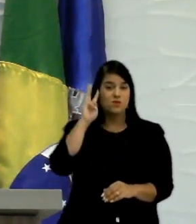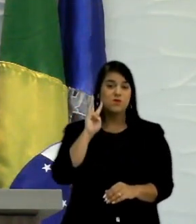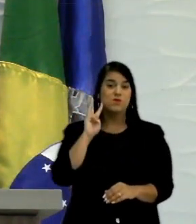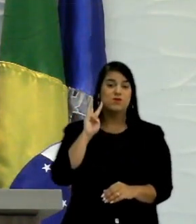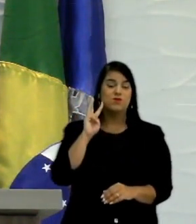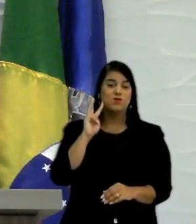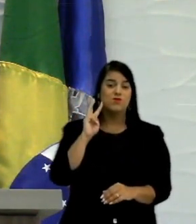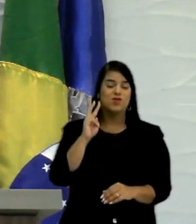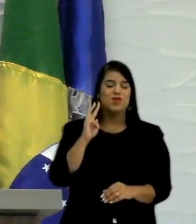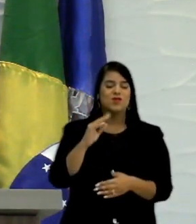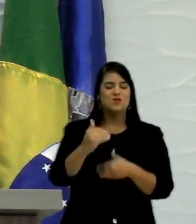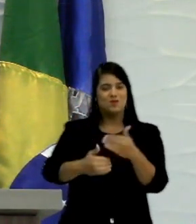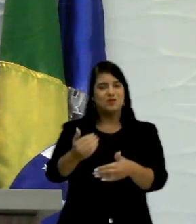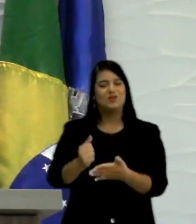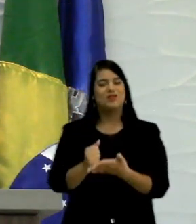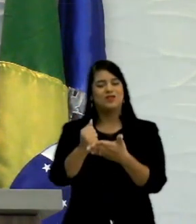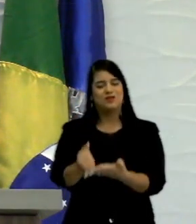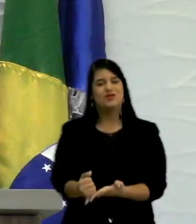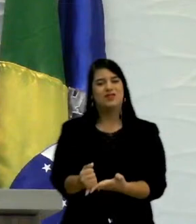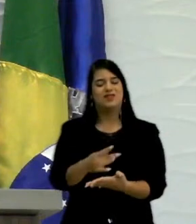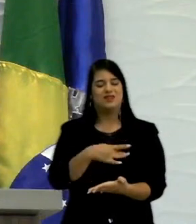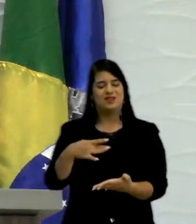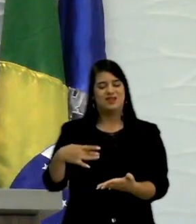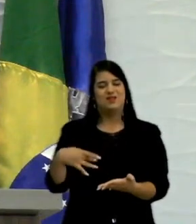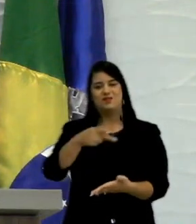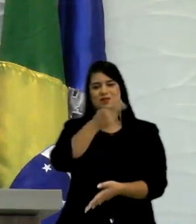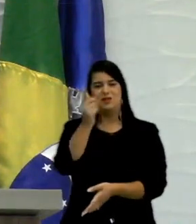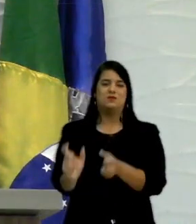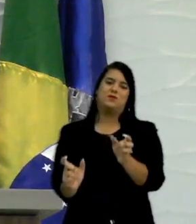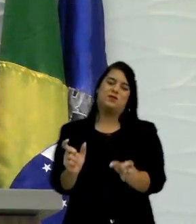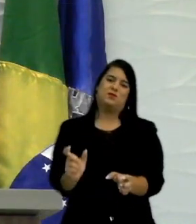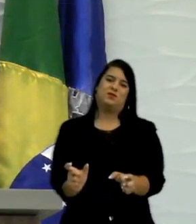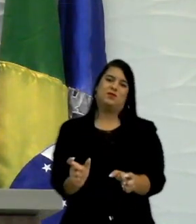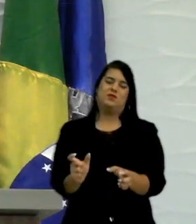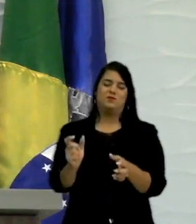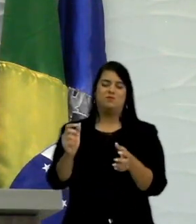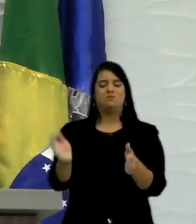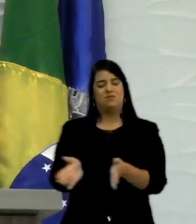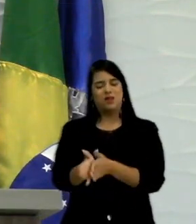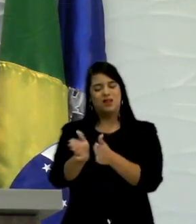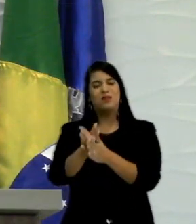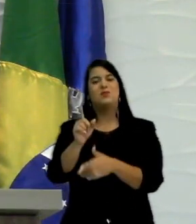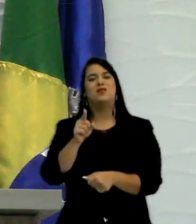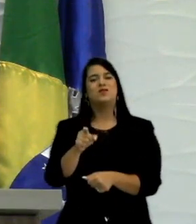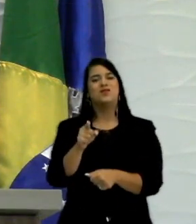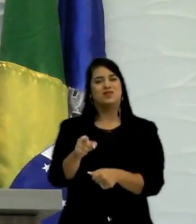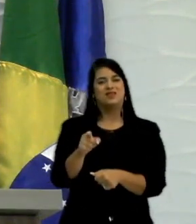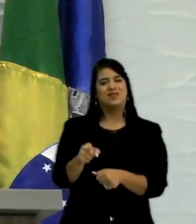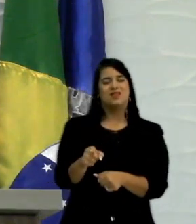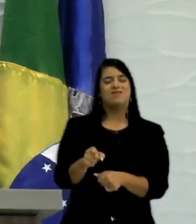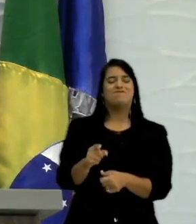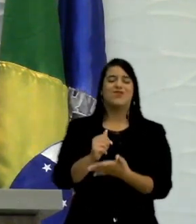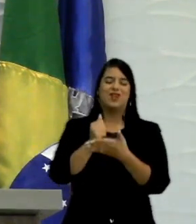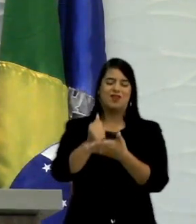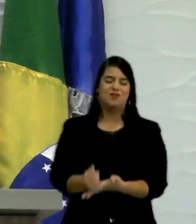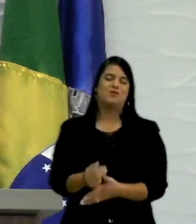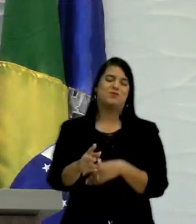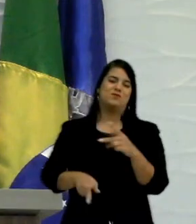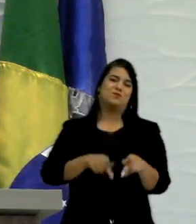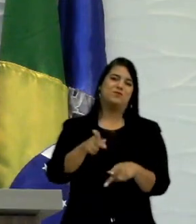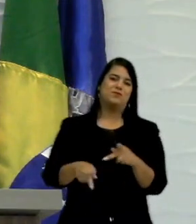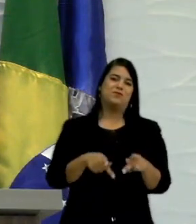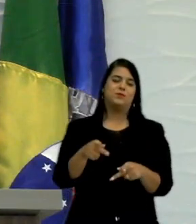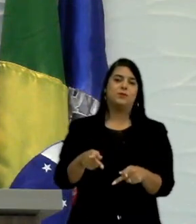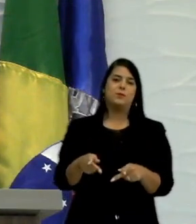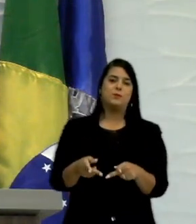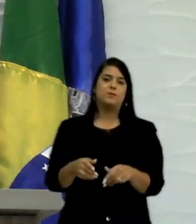Parabéns, doutor Oscar. Eu sempre ligava em todo canto que eu estou olhando, onde eu ando. Pela sua postura, que o senhor ainda ajuda a população. Mas nós pegava